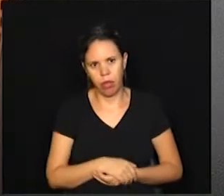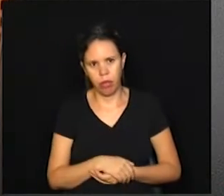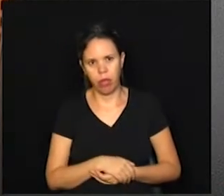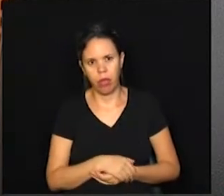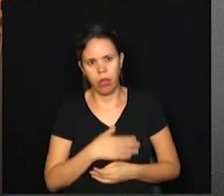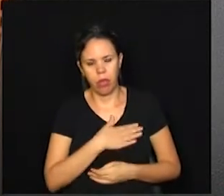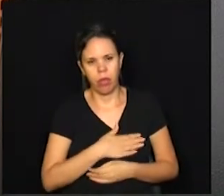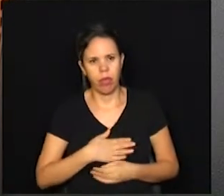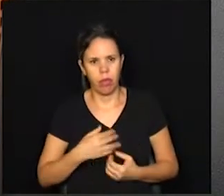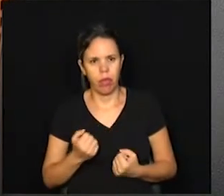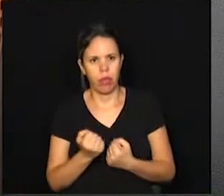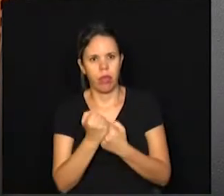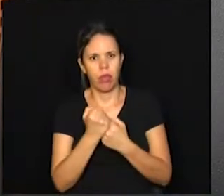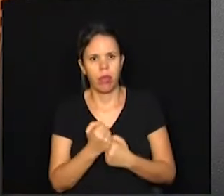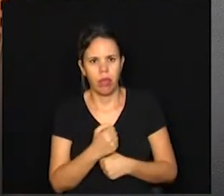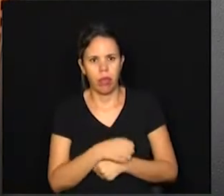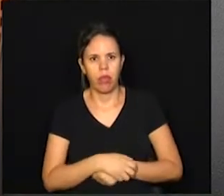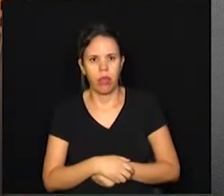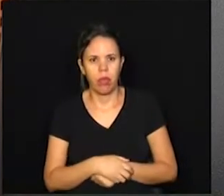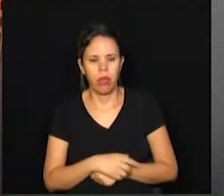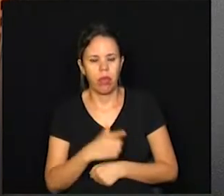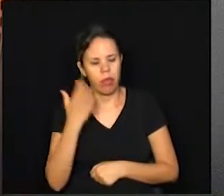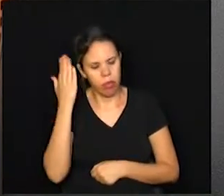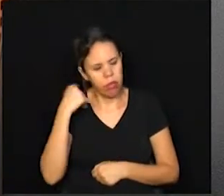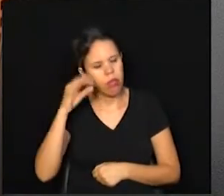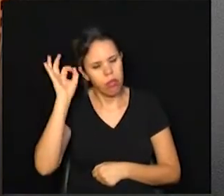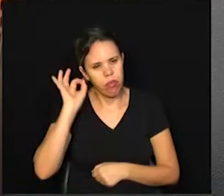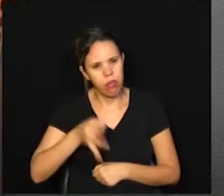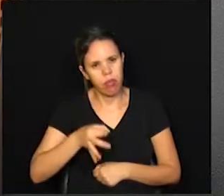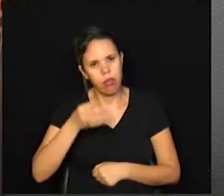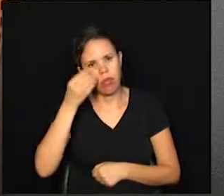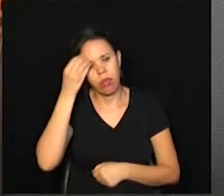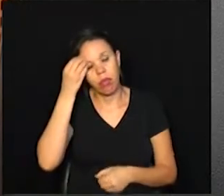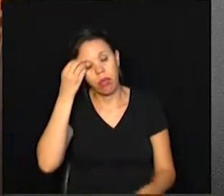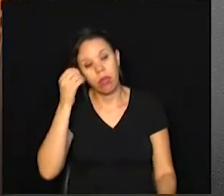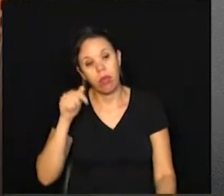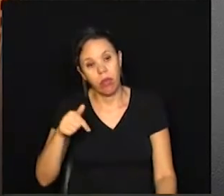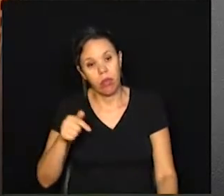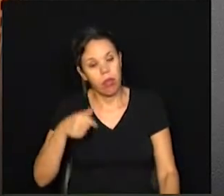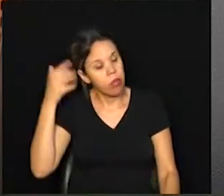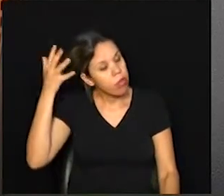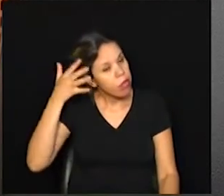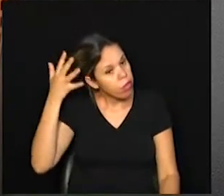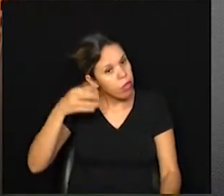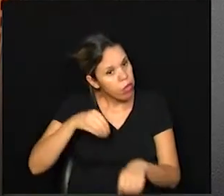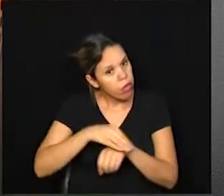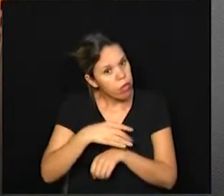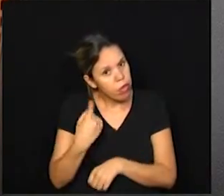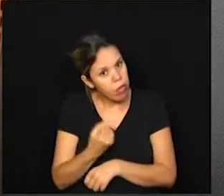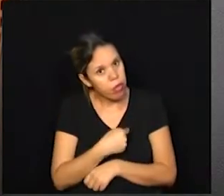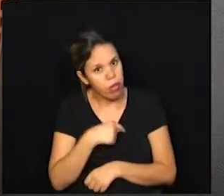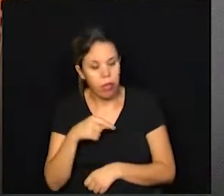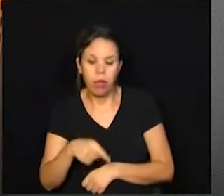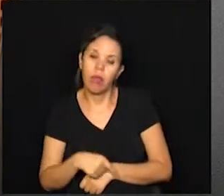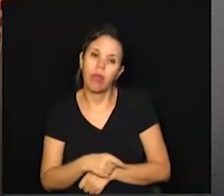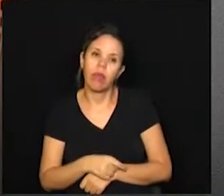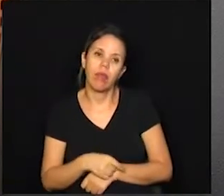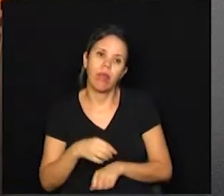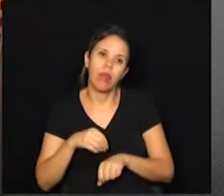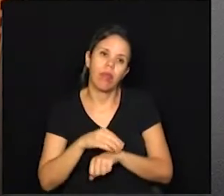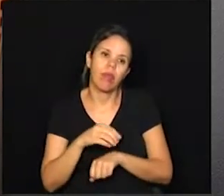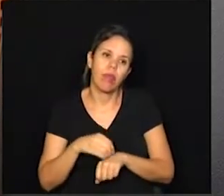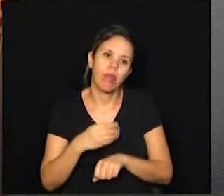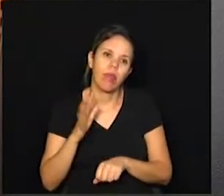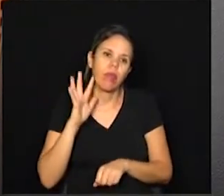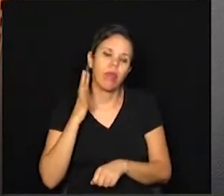demais a sua contribuição. Eu tenho certeza que essa palestra que o senhor deu aqui para nós vai trazer frutos.